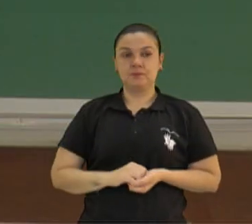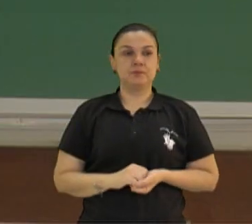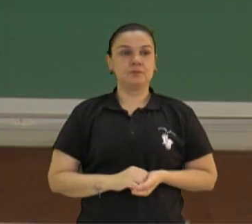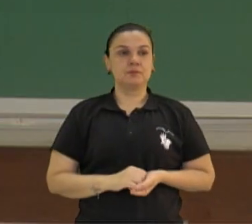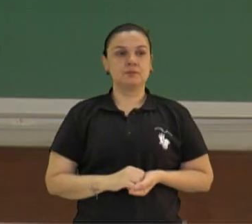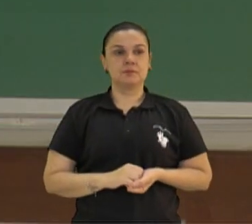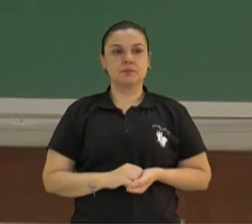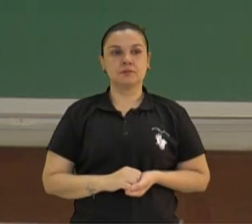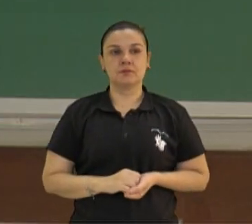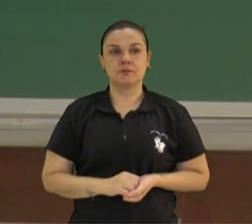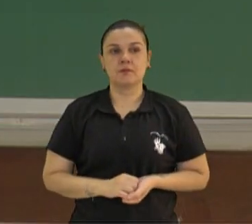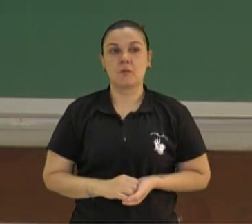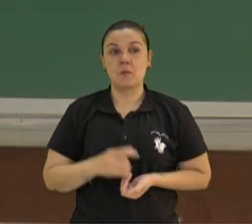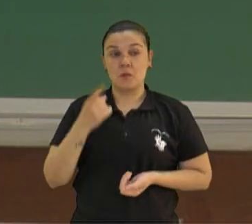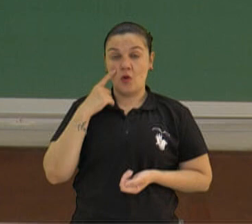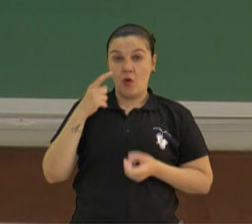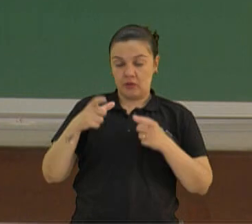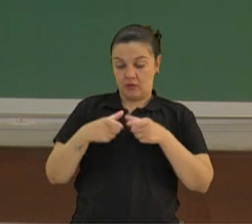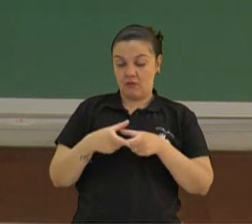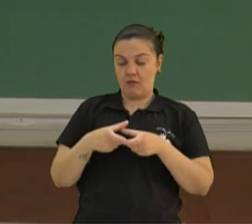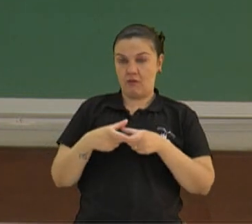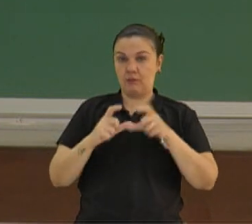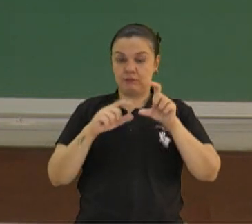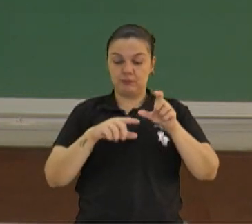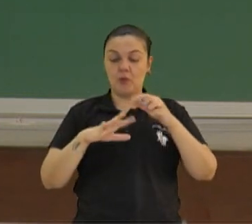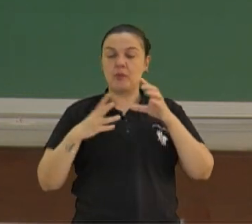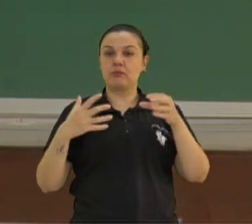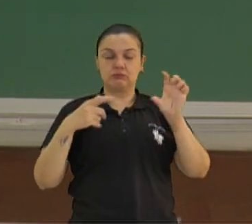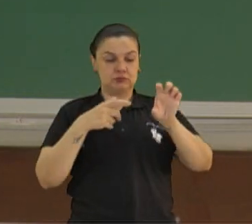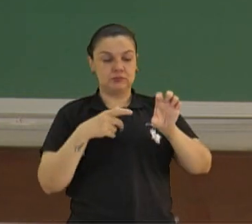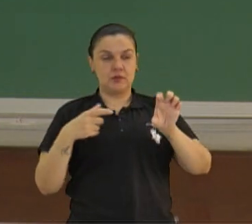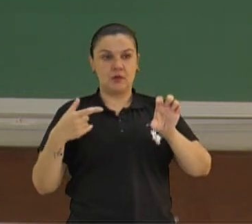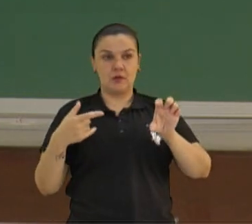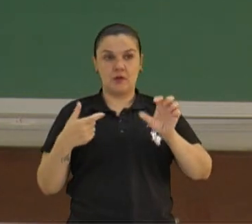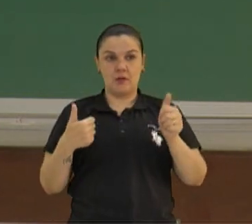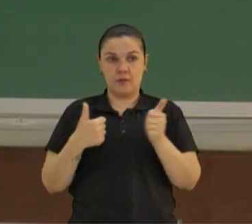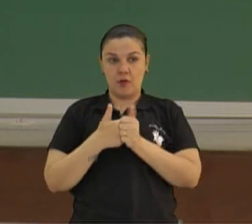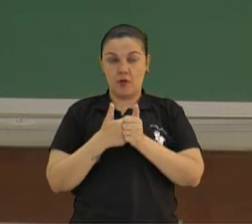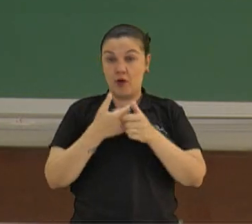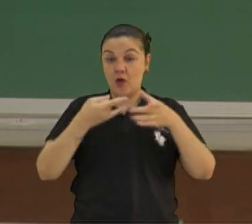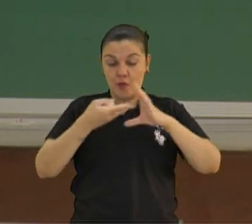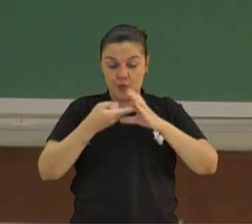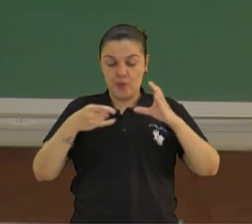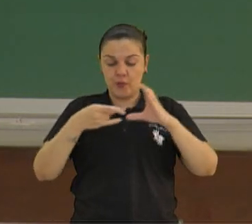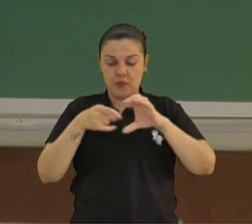só. Veja que você tem um anel e aí você aproxima